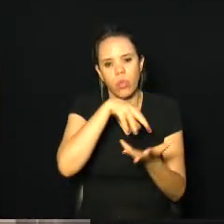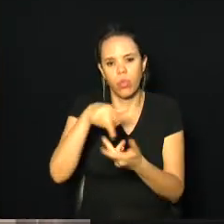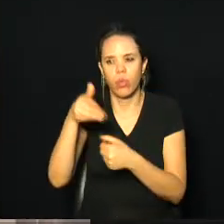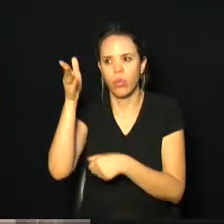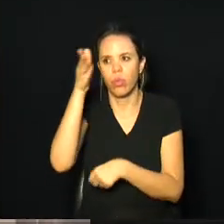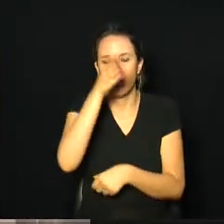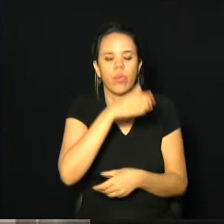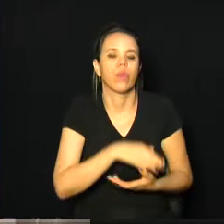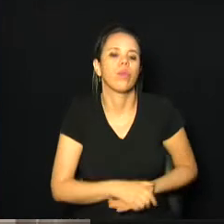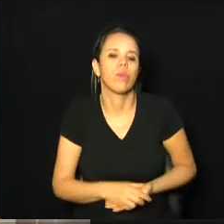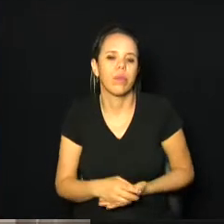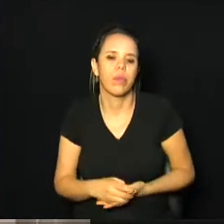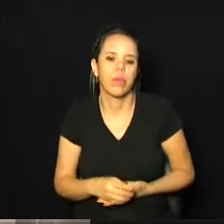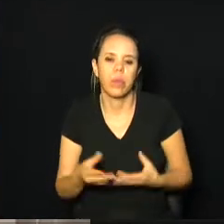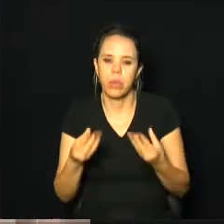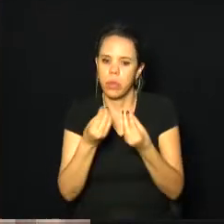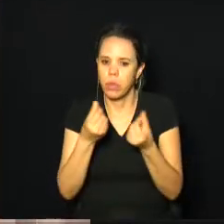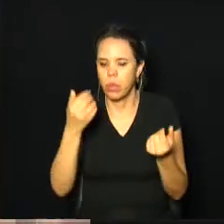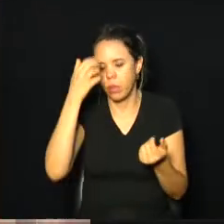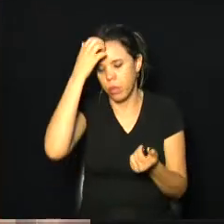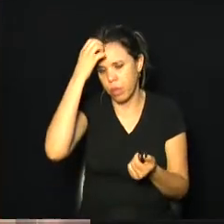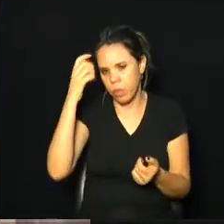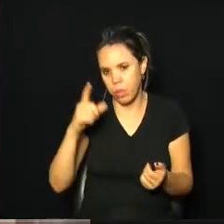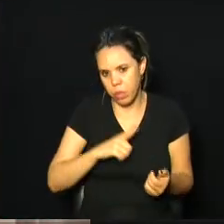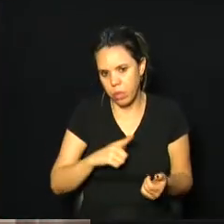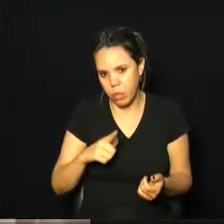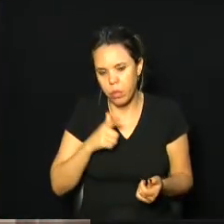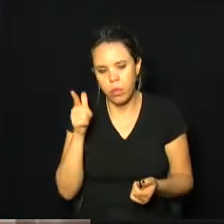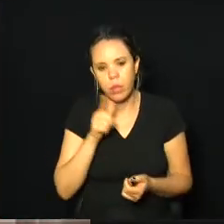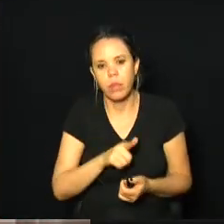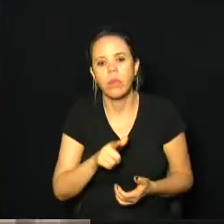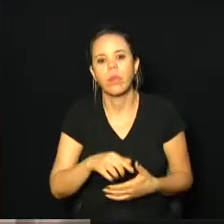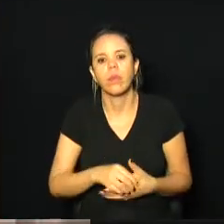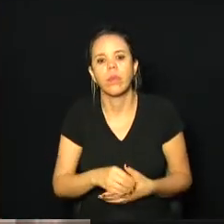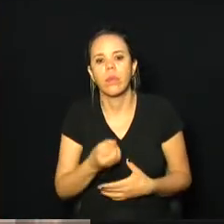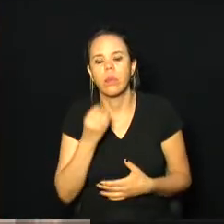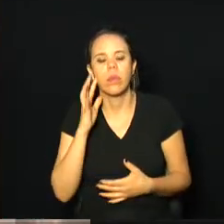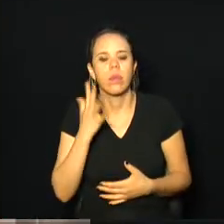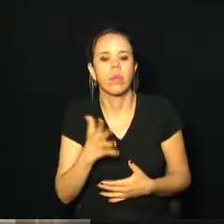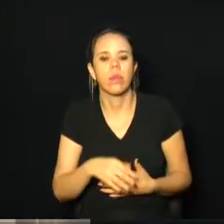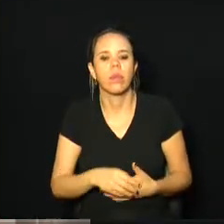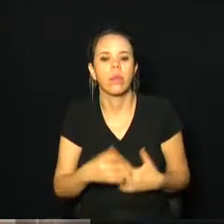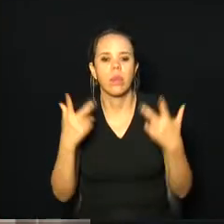exemplo, com qualidade, tem conseguido bons